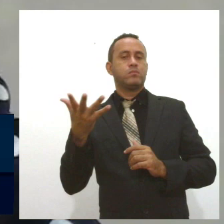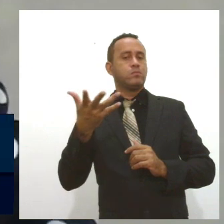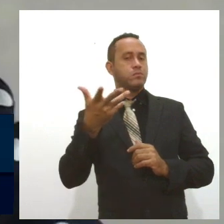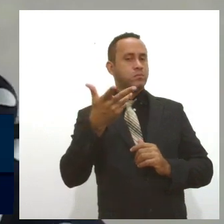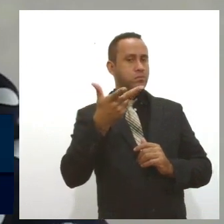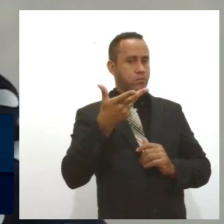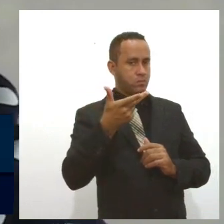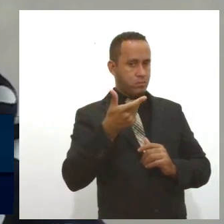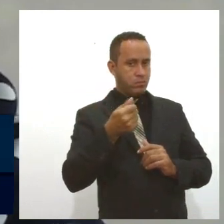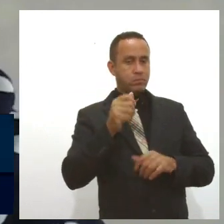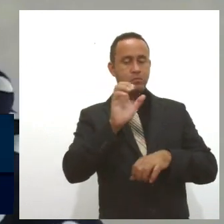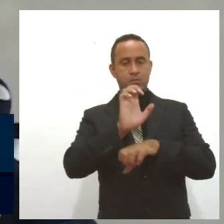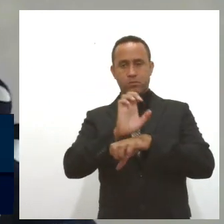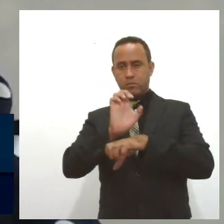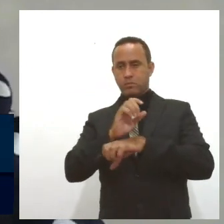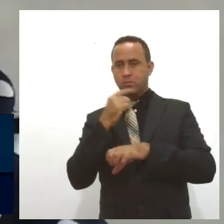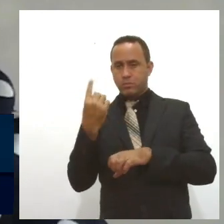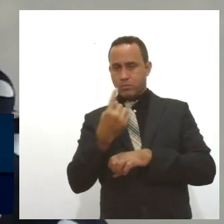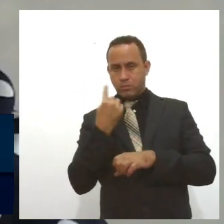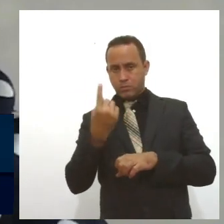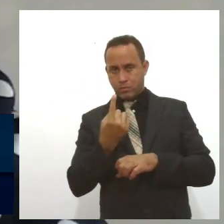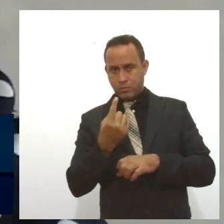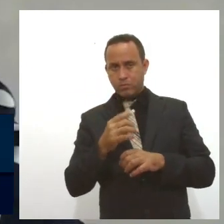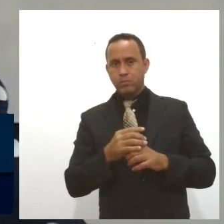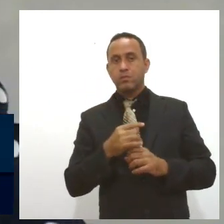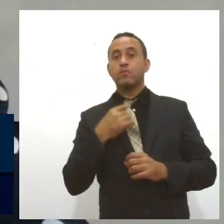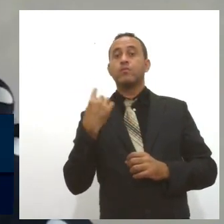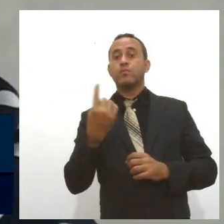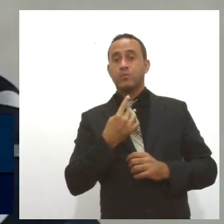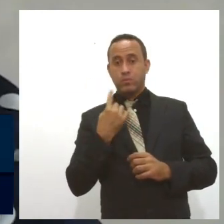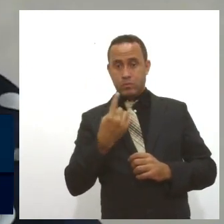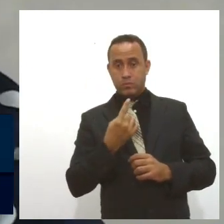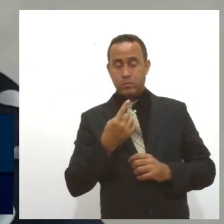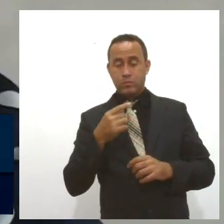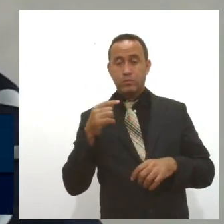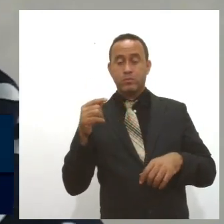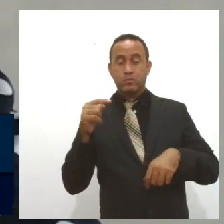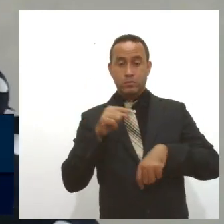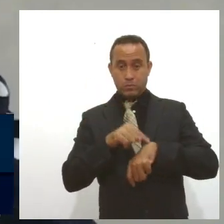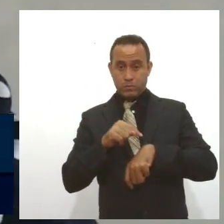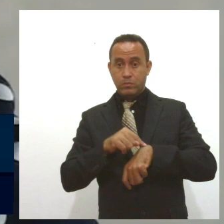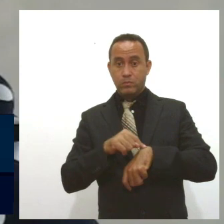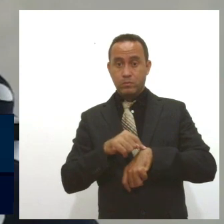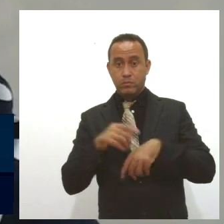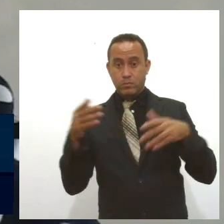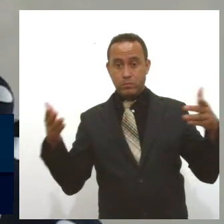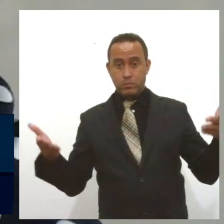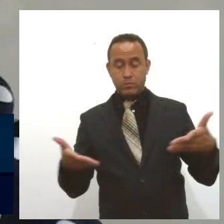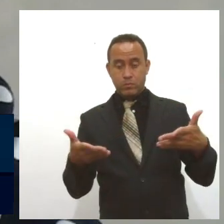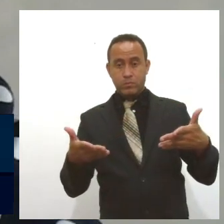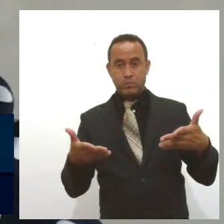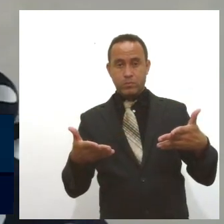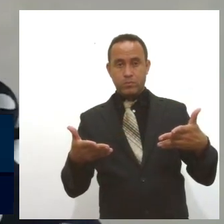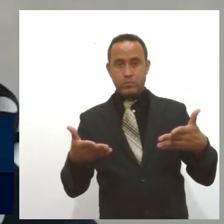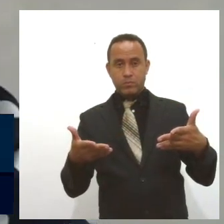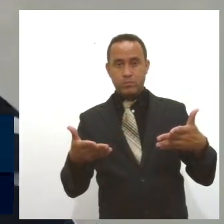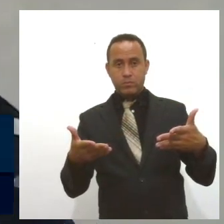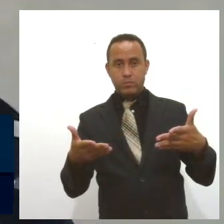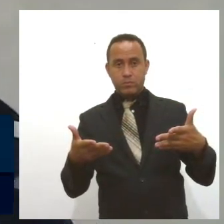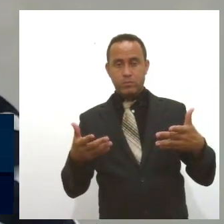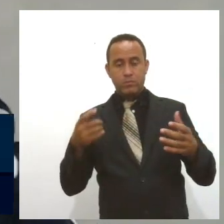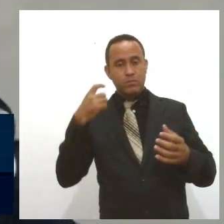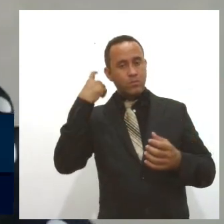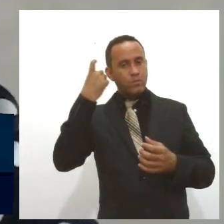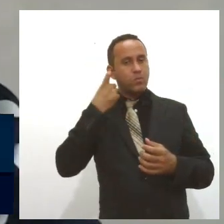extraordinários para o nosso Estado. E nós estamos, assim, neste momento, eu, ao longo do tempo, tive